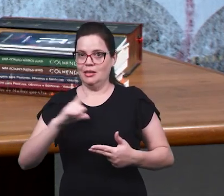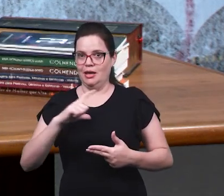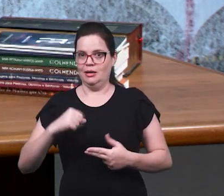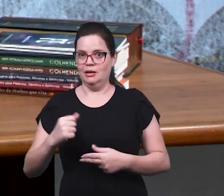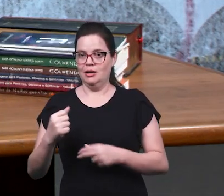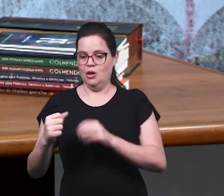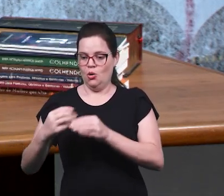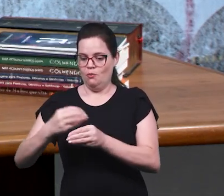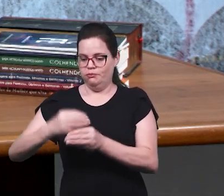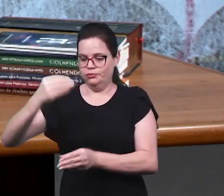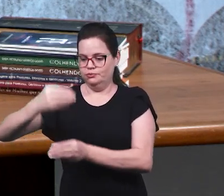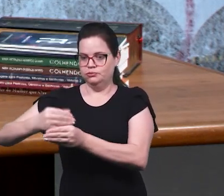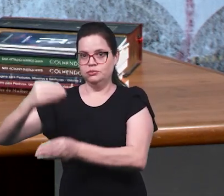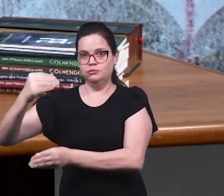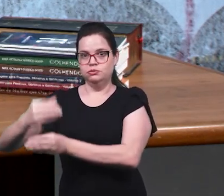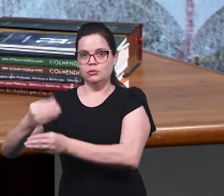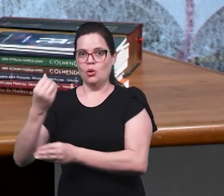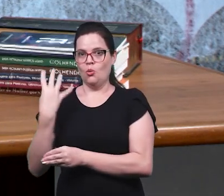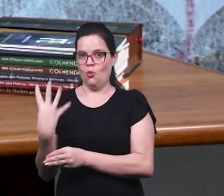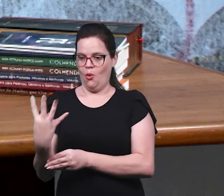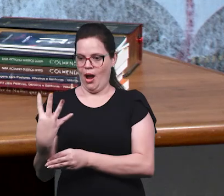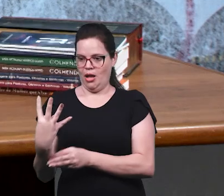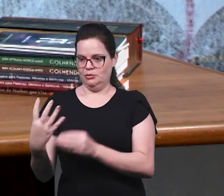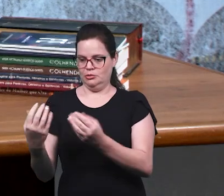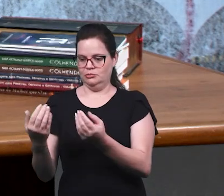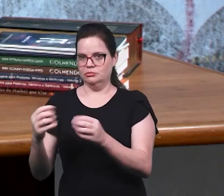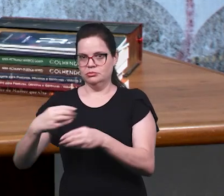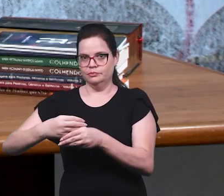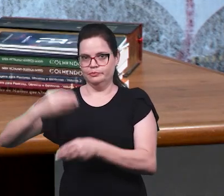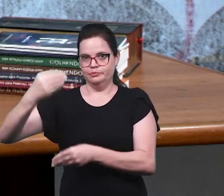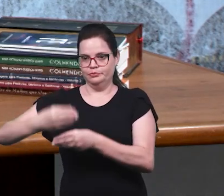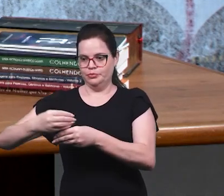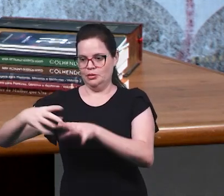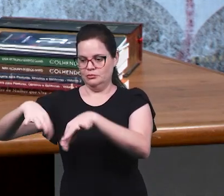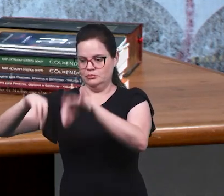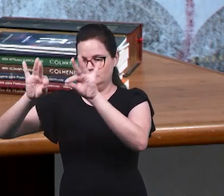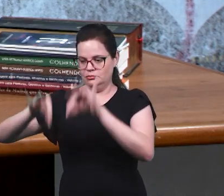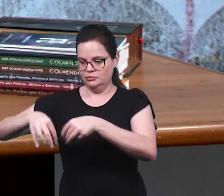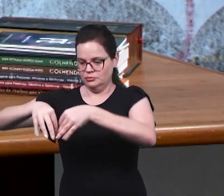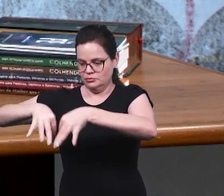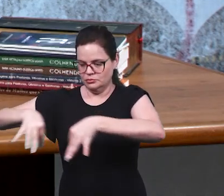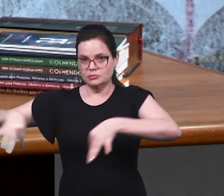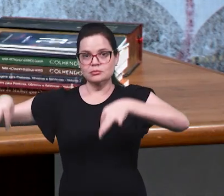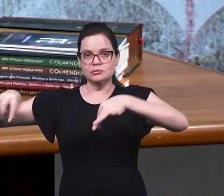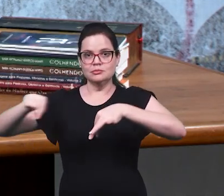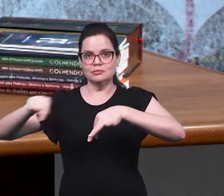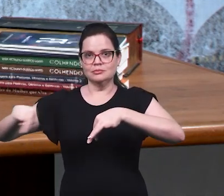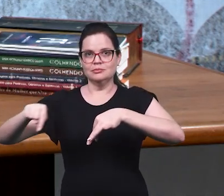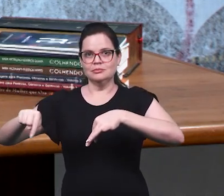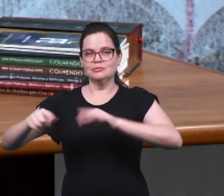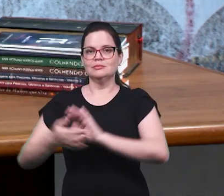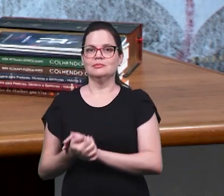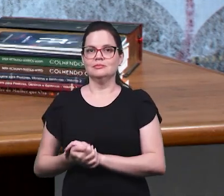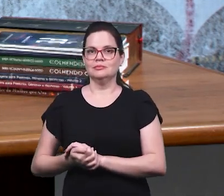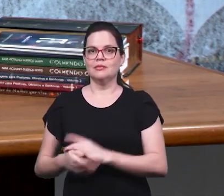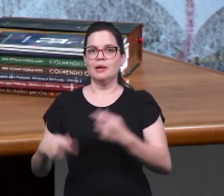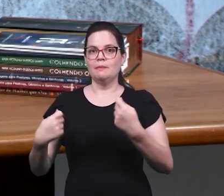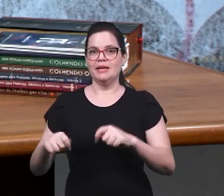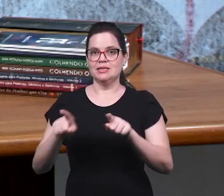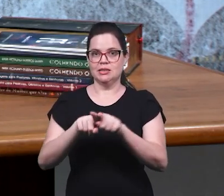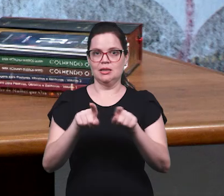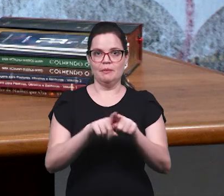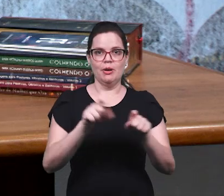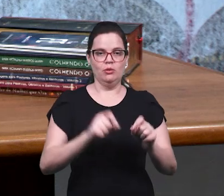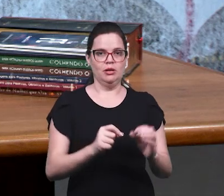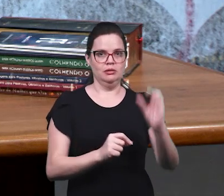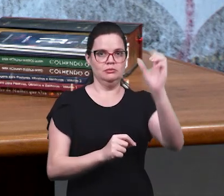4. Todas as colunas do pátio ao redor serão cingidas de faixas de prata.